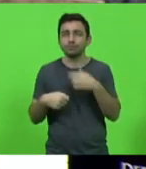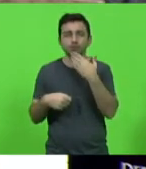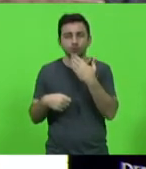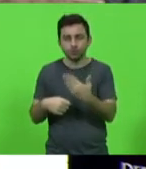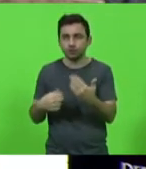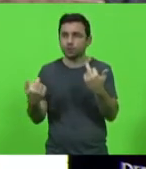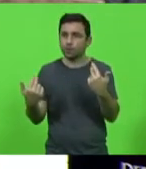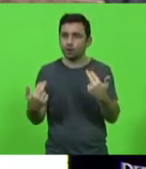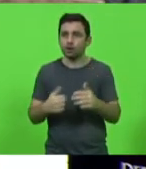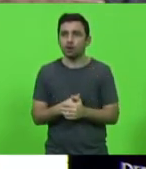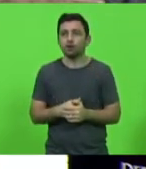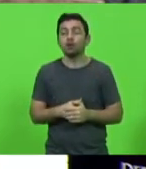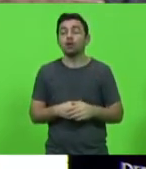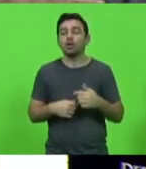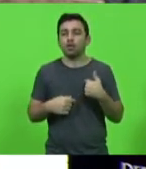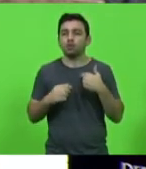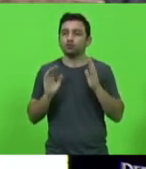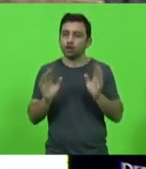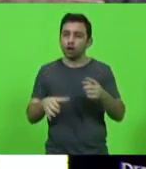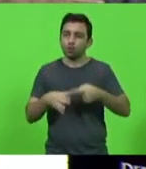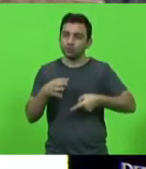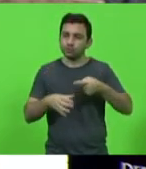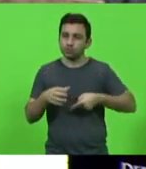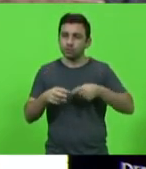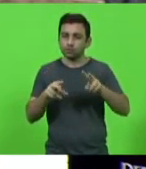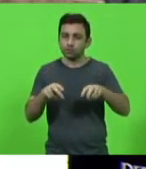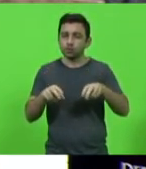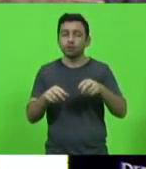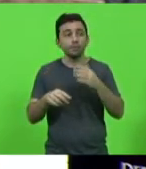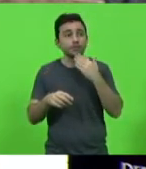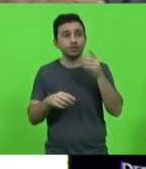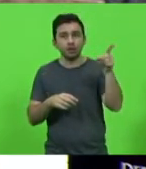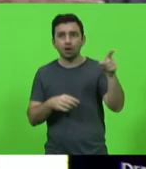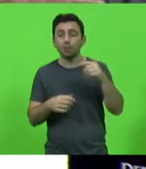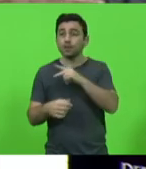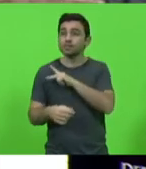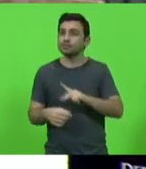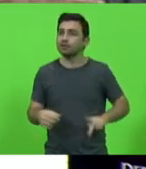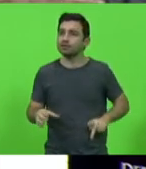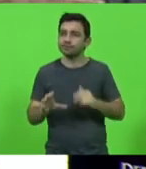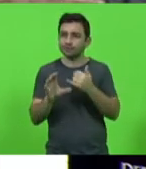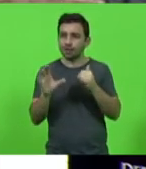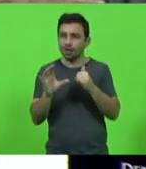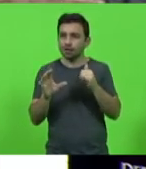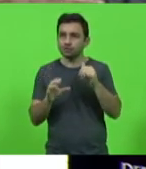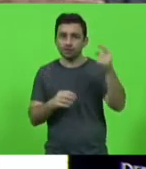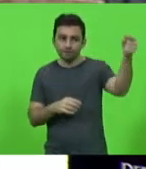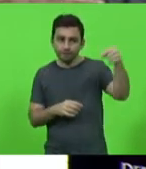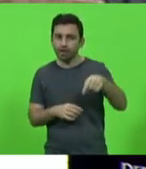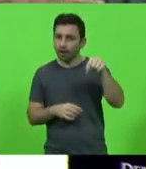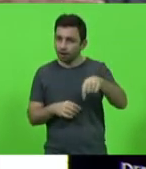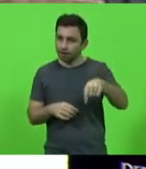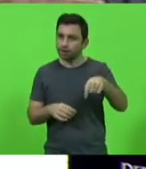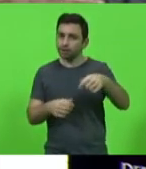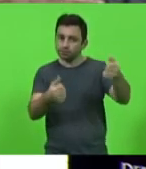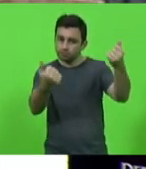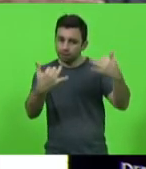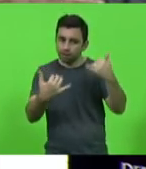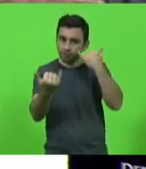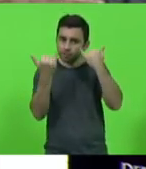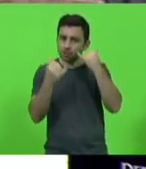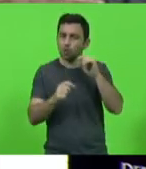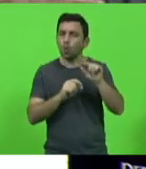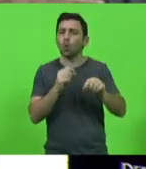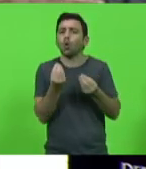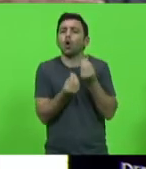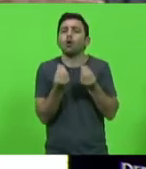fiz um requerimento solicitando que o presidente da Celesc viesse à nossa comissão e nos passasse as informações sobre o que está sendo